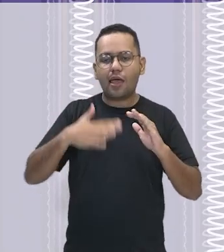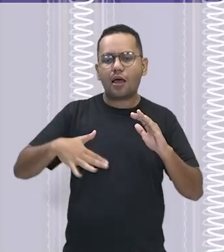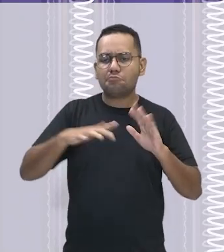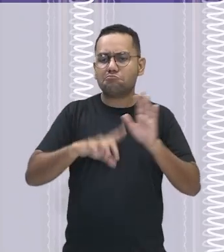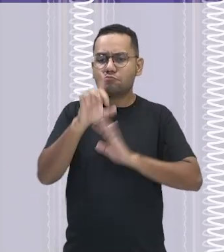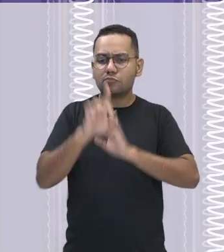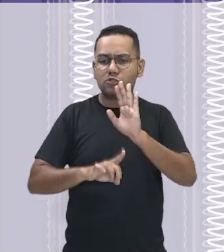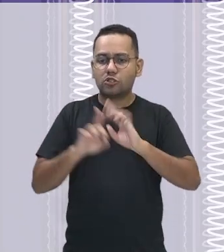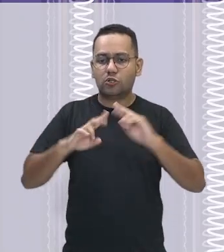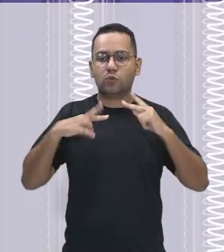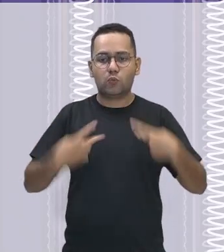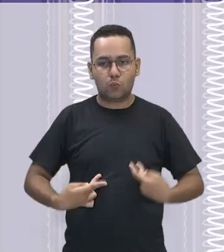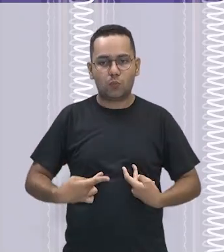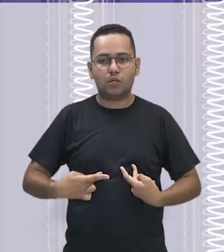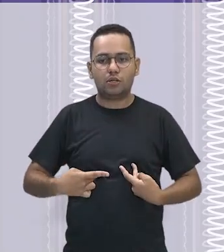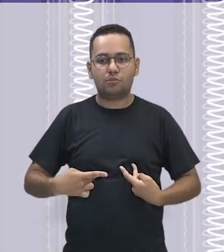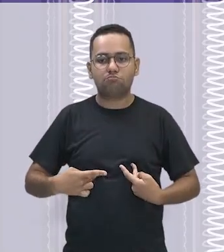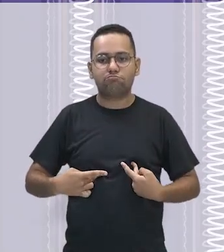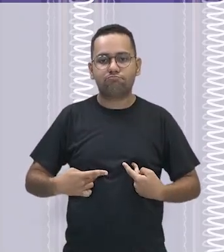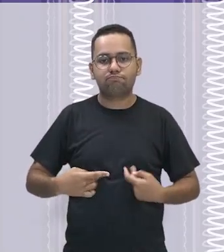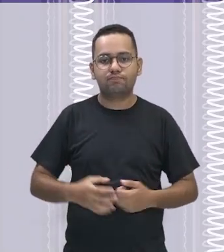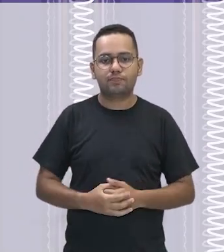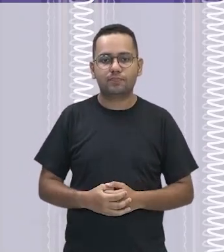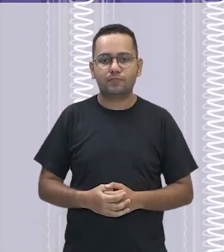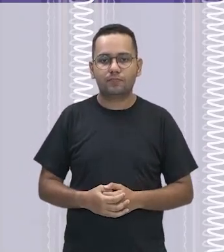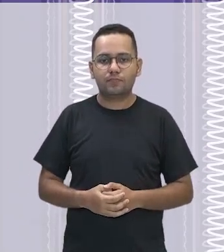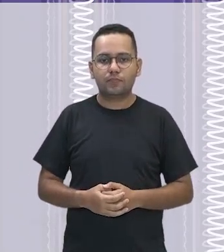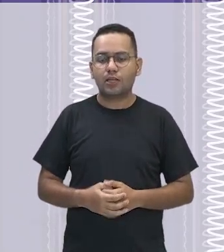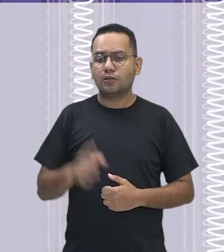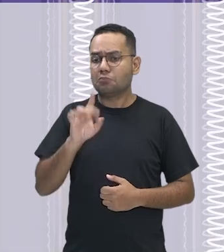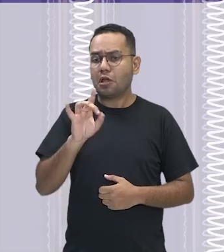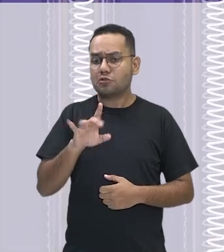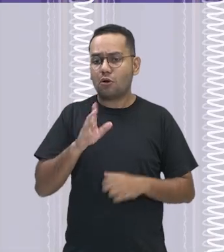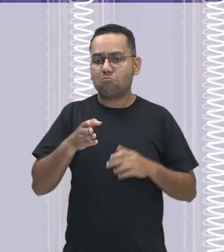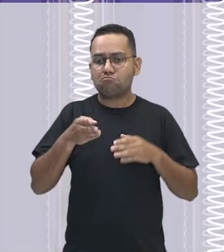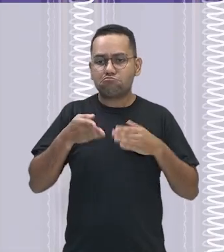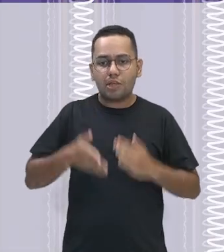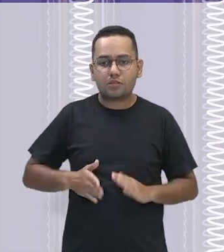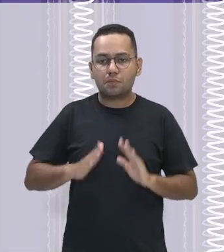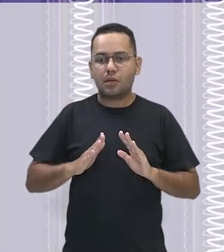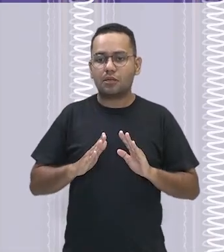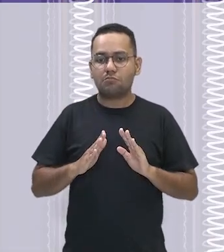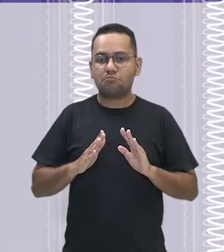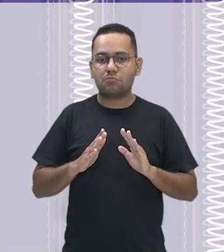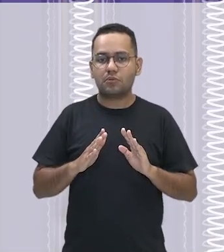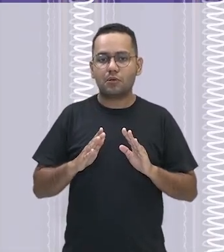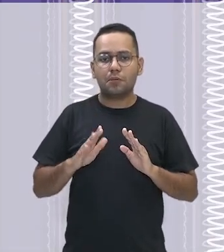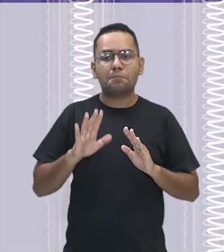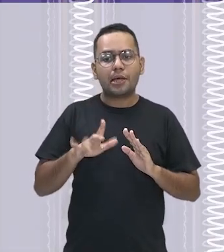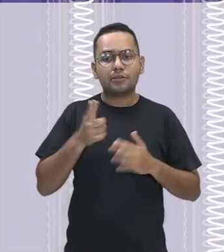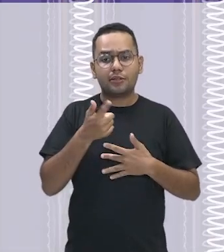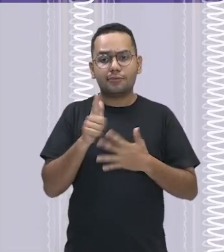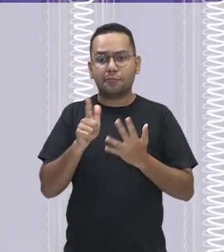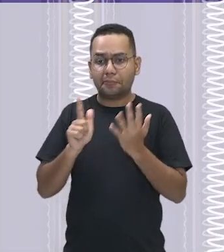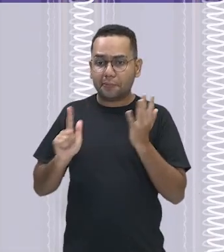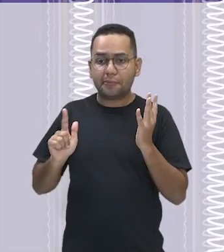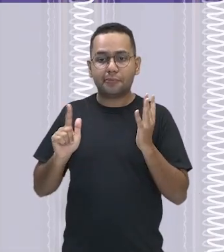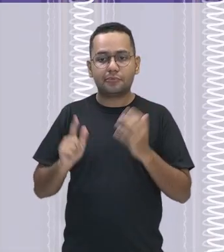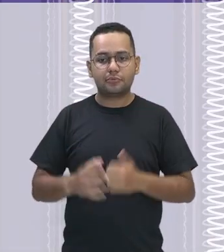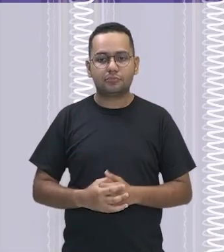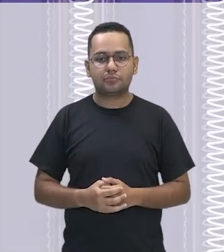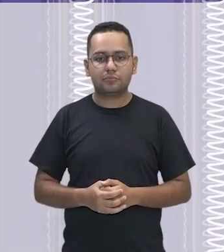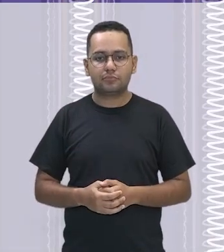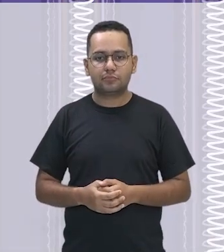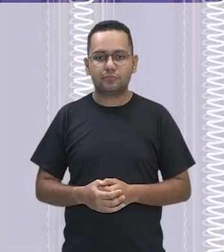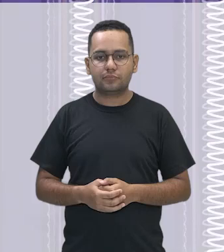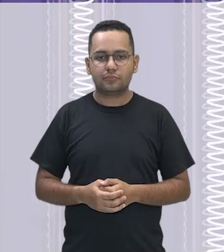vida, mas não somente o direito à concepção da vida humana, mas também os aspectos, por exemplo, dos